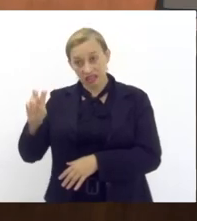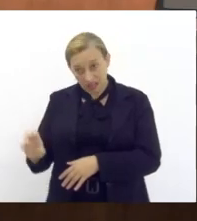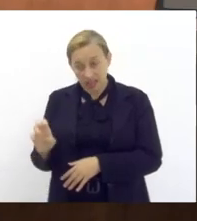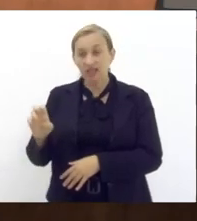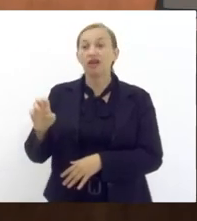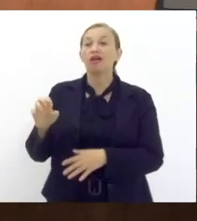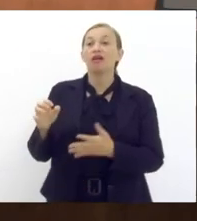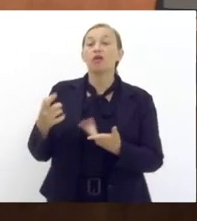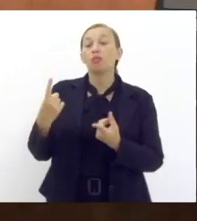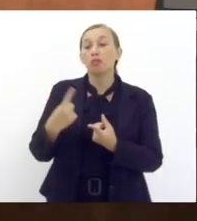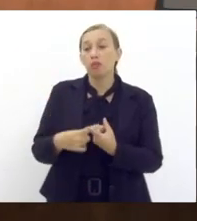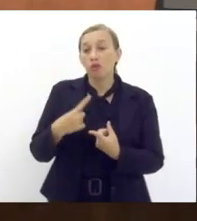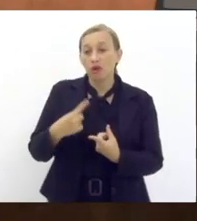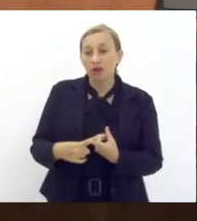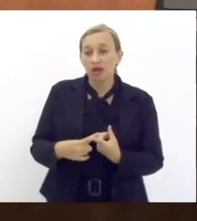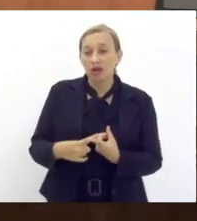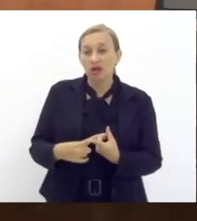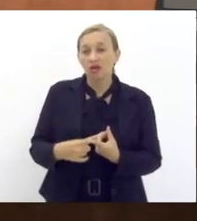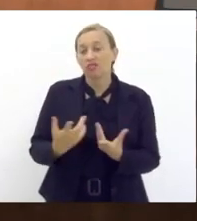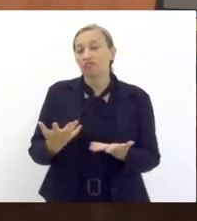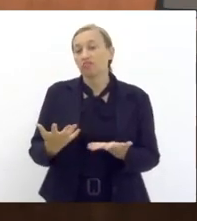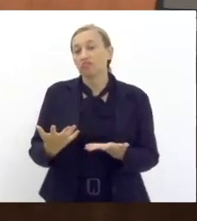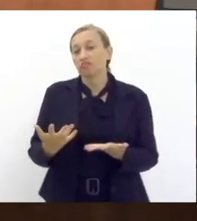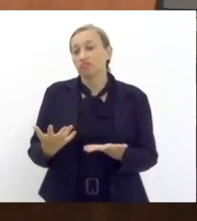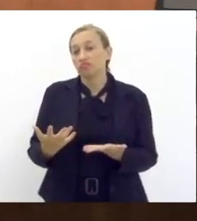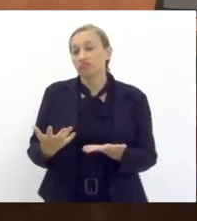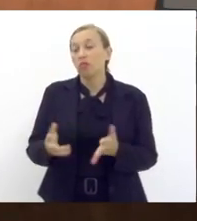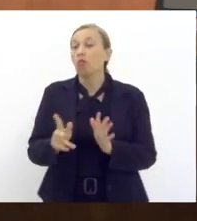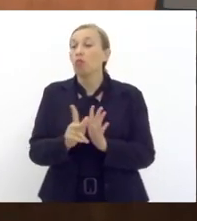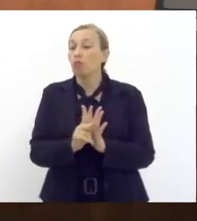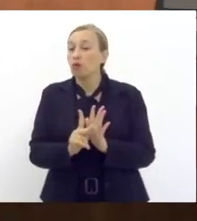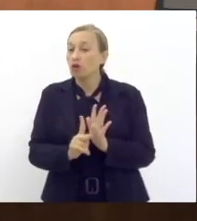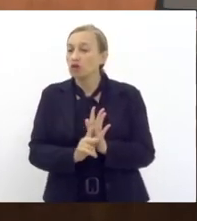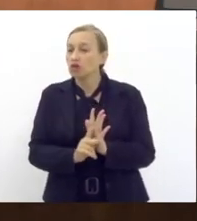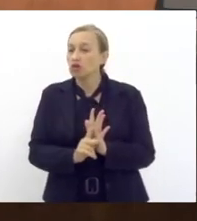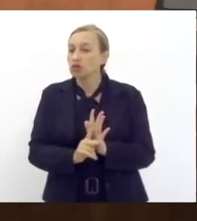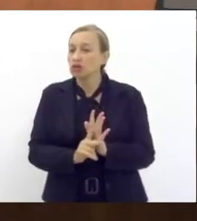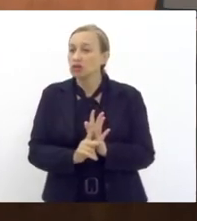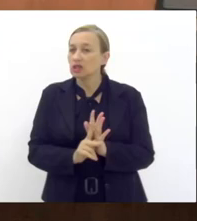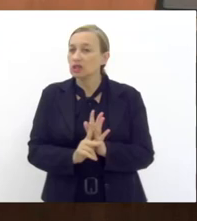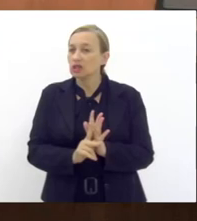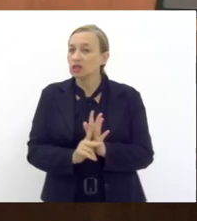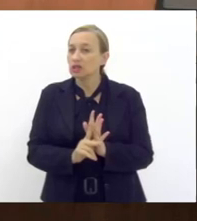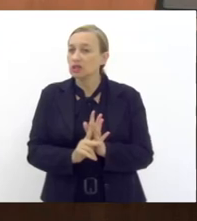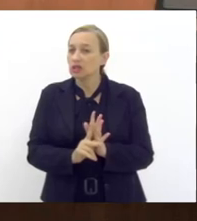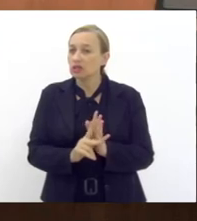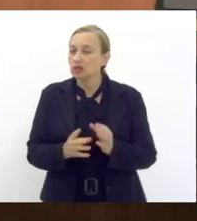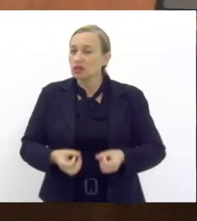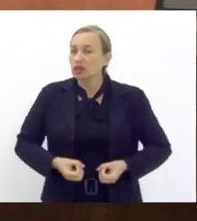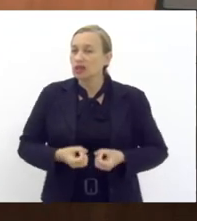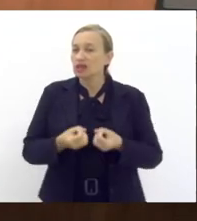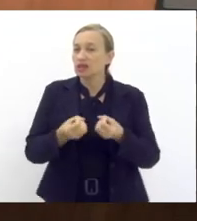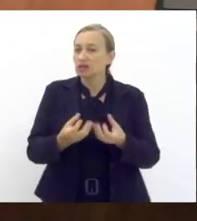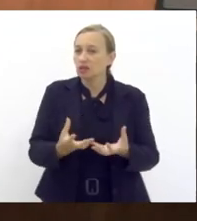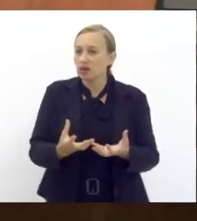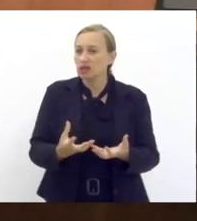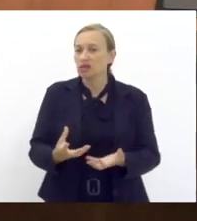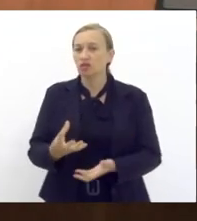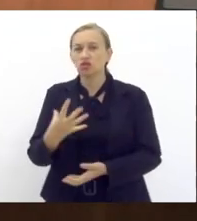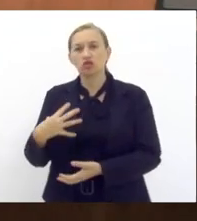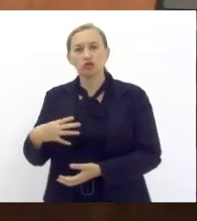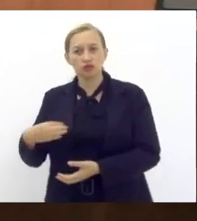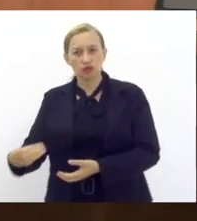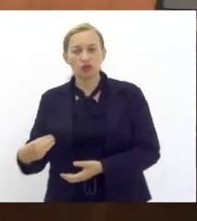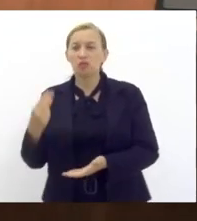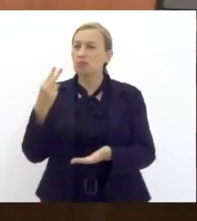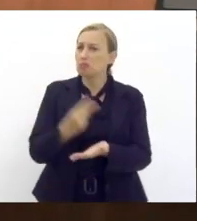como está na essência, inclusive, do projeto, que a entrega de filho para adoção,